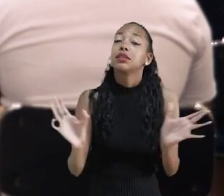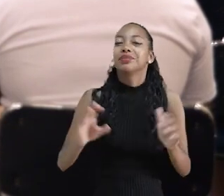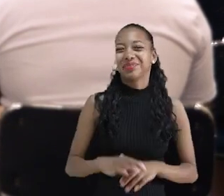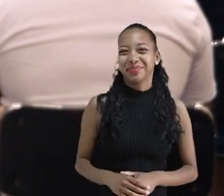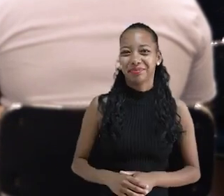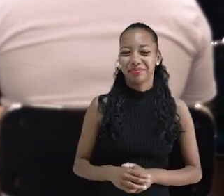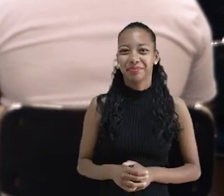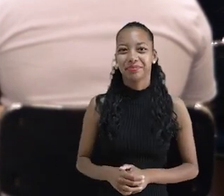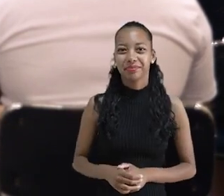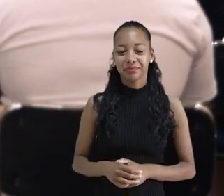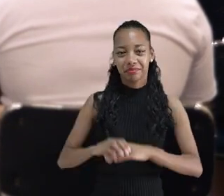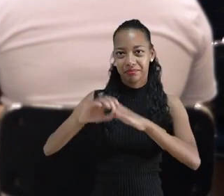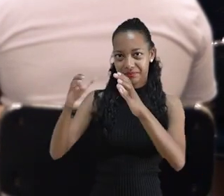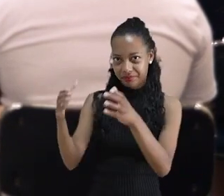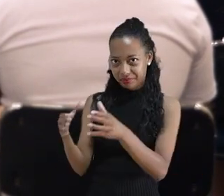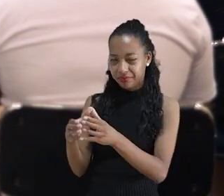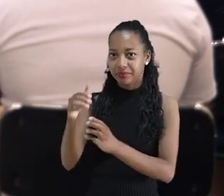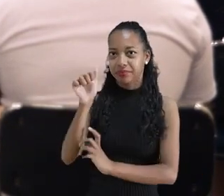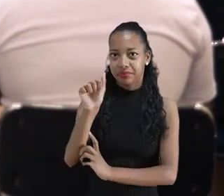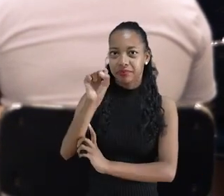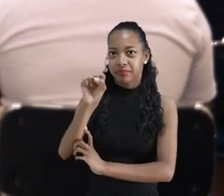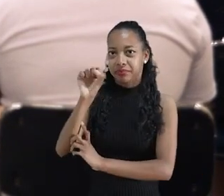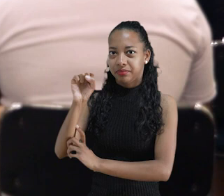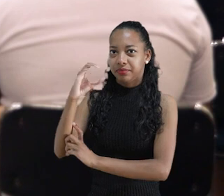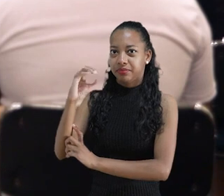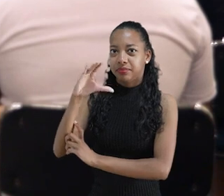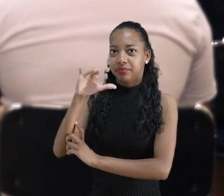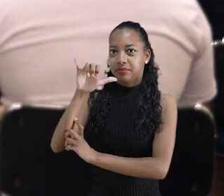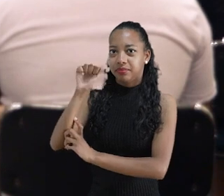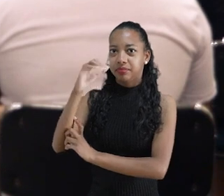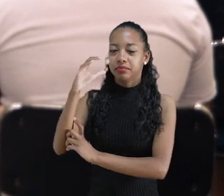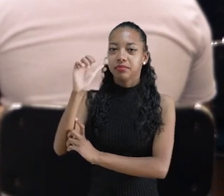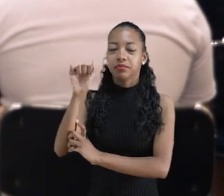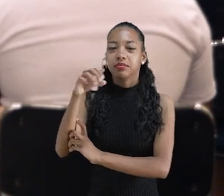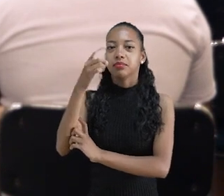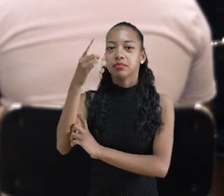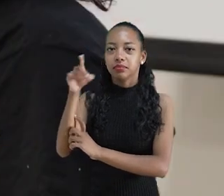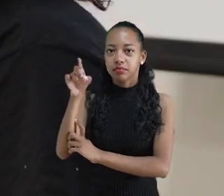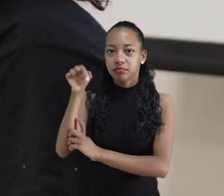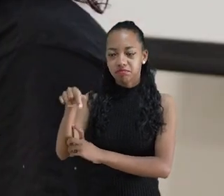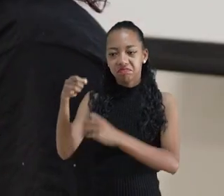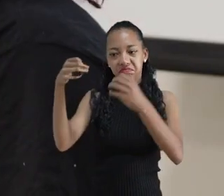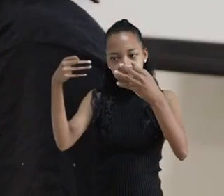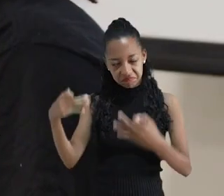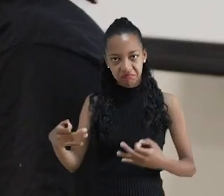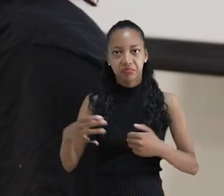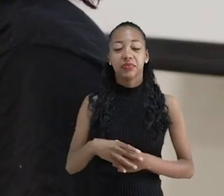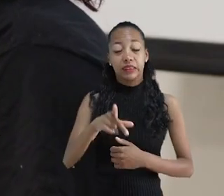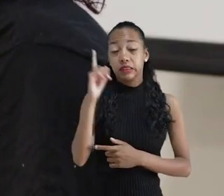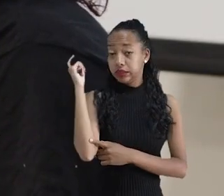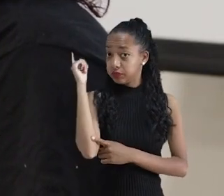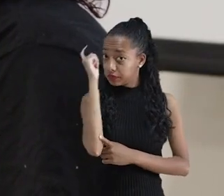nossa Associação ela tá aí constituída legalmente aí vem tem um outro desafio né eu hoje